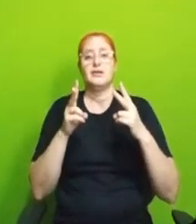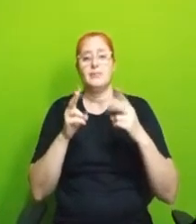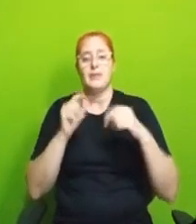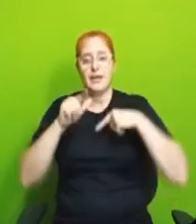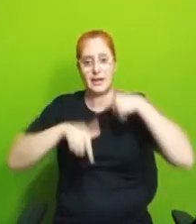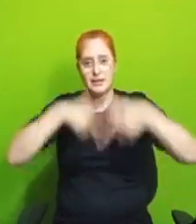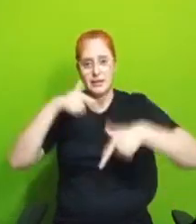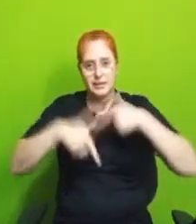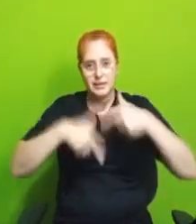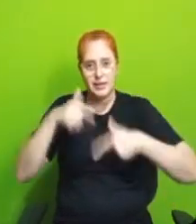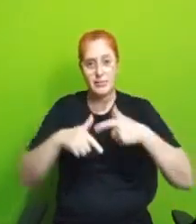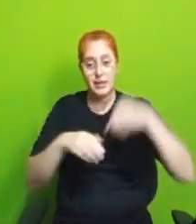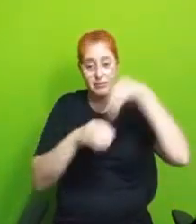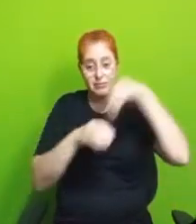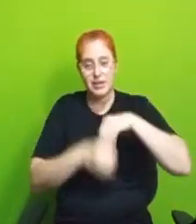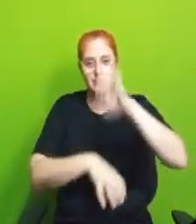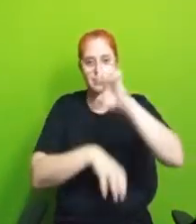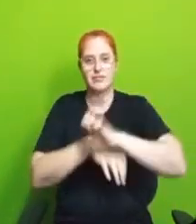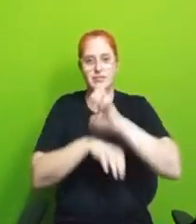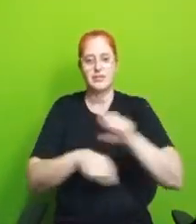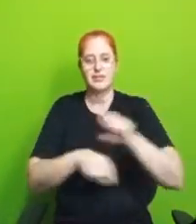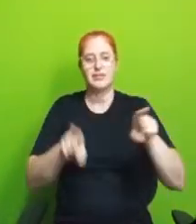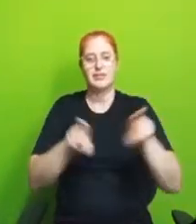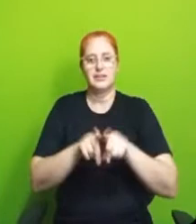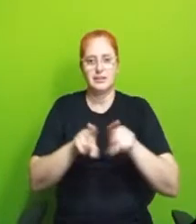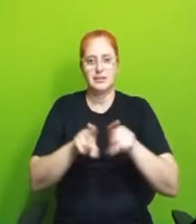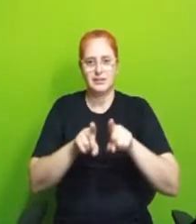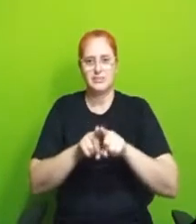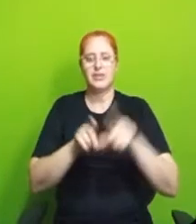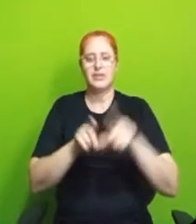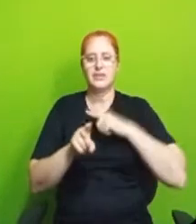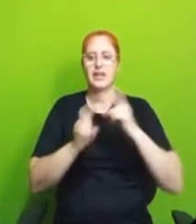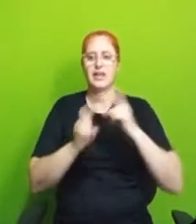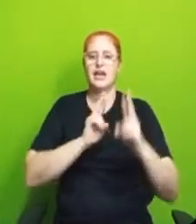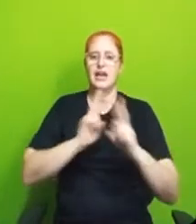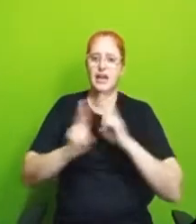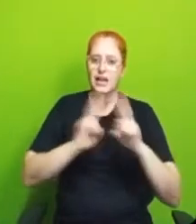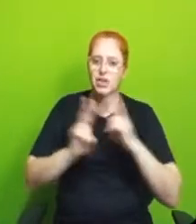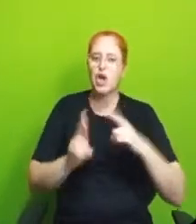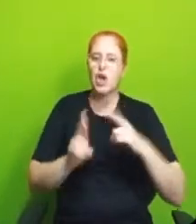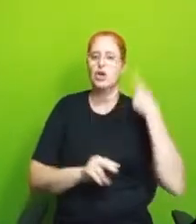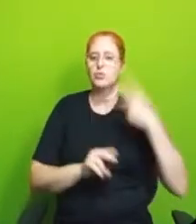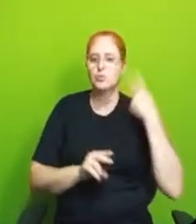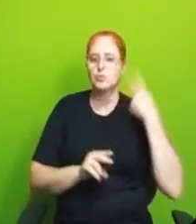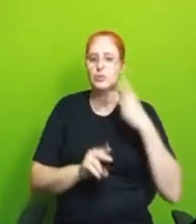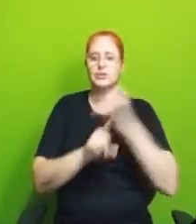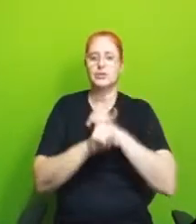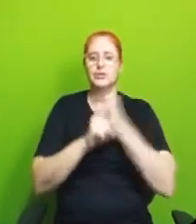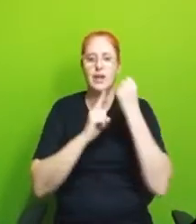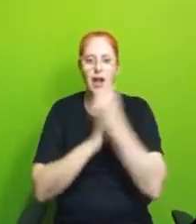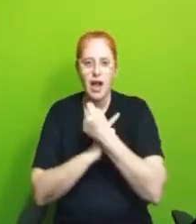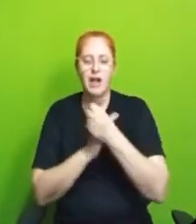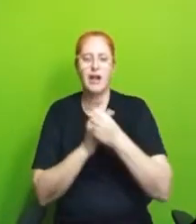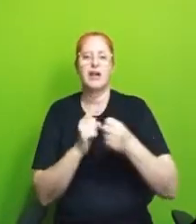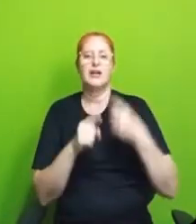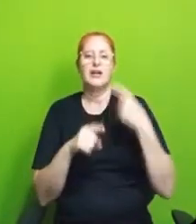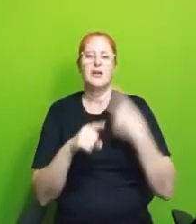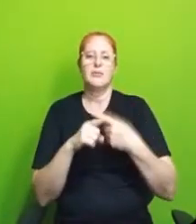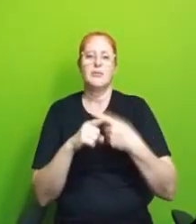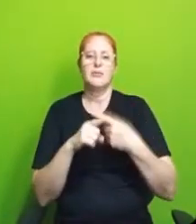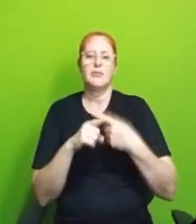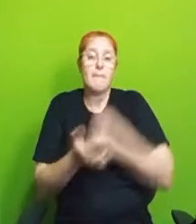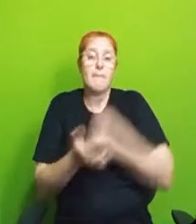reprodução da vida cotidiana, para a reprodução de relações e de políticas sociais de custo rebaixado, né, precarizadas. Então, o que eu defendo,